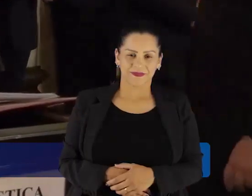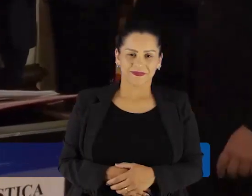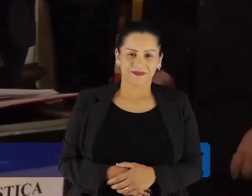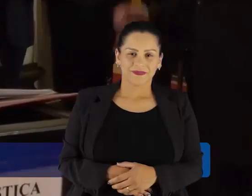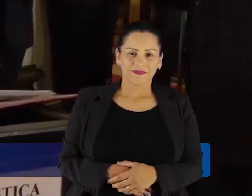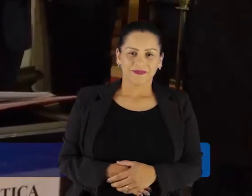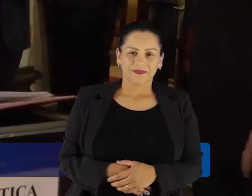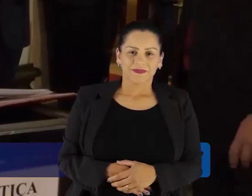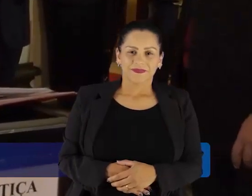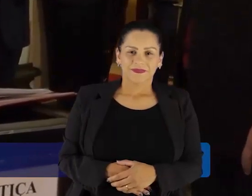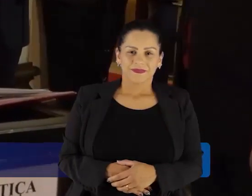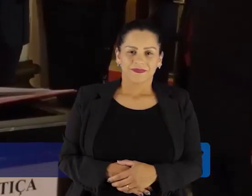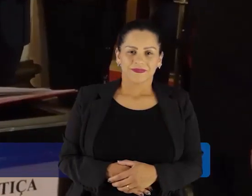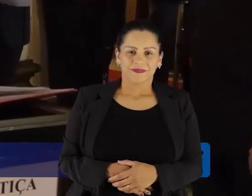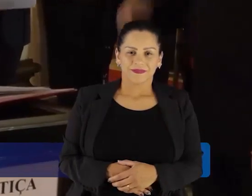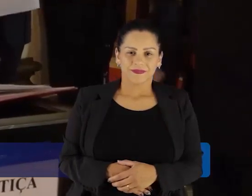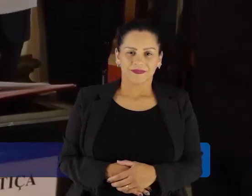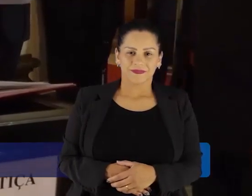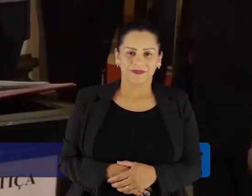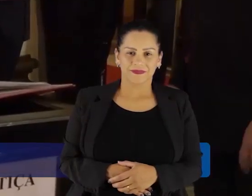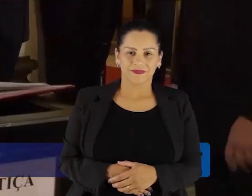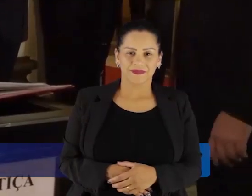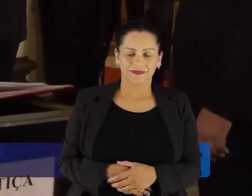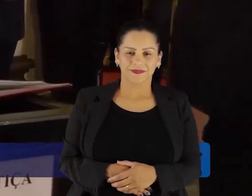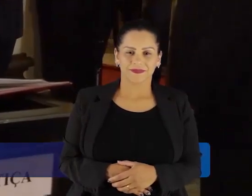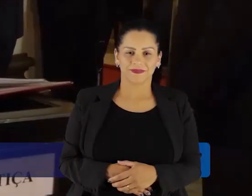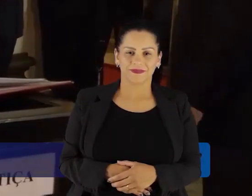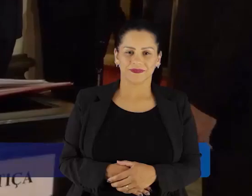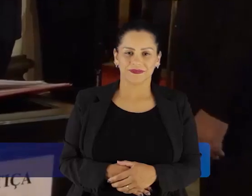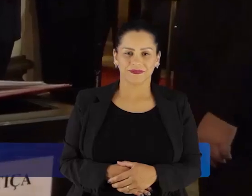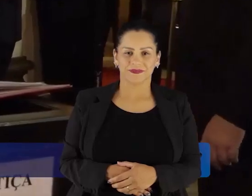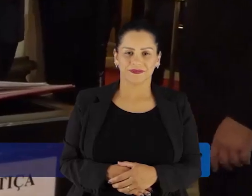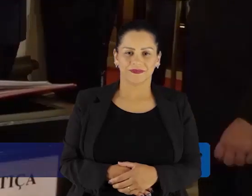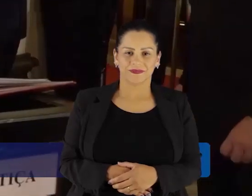E aí G1